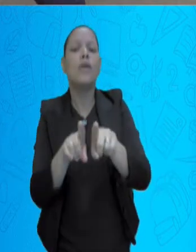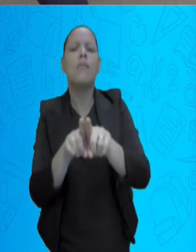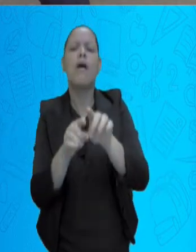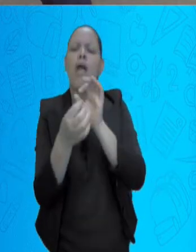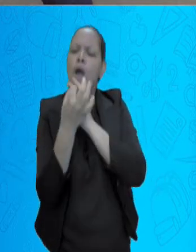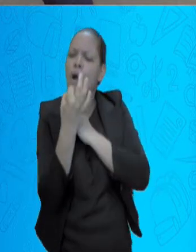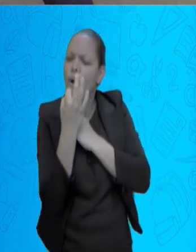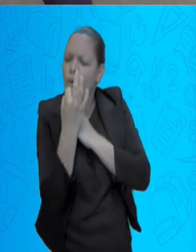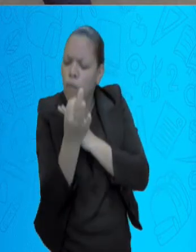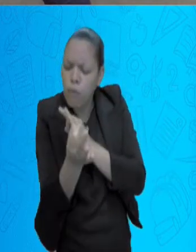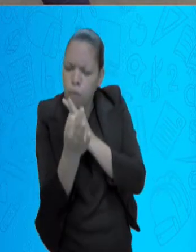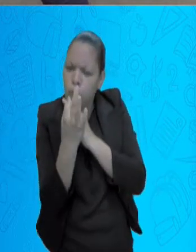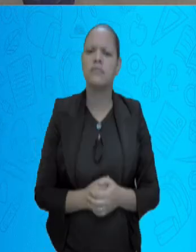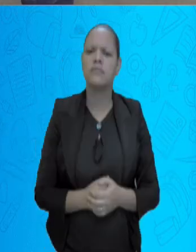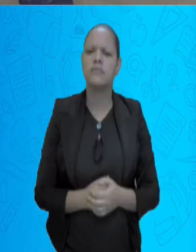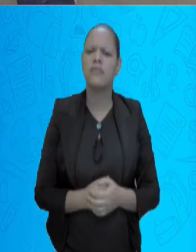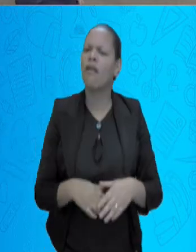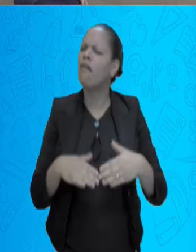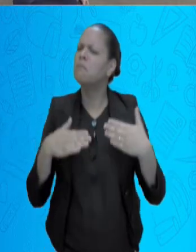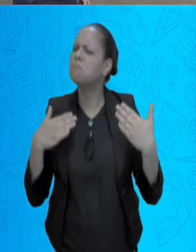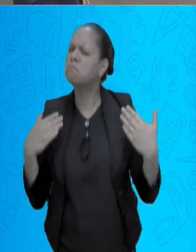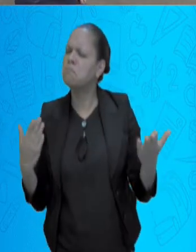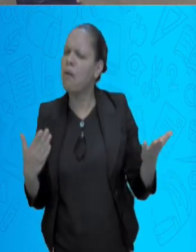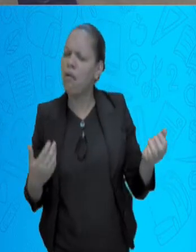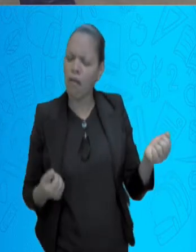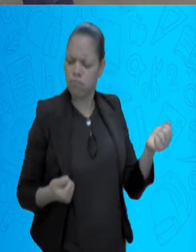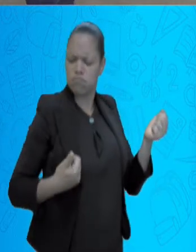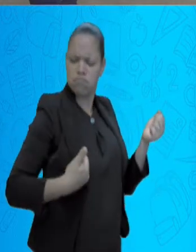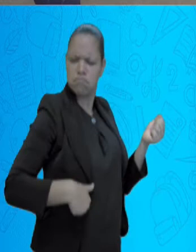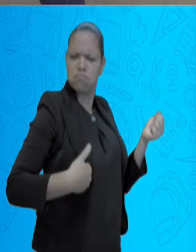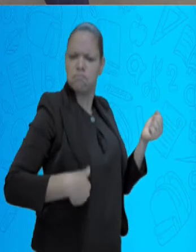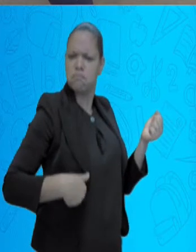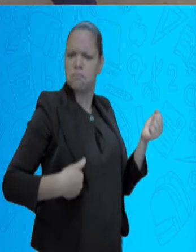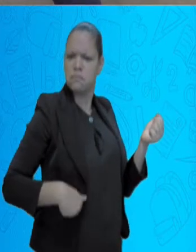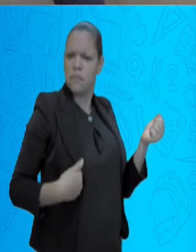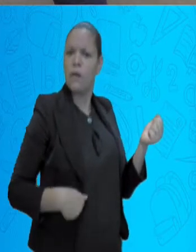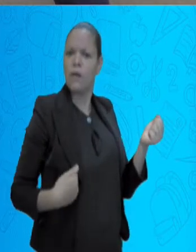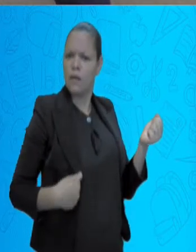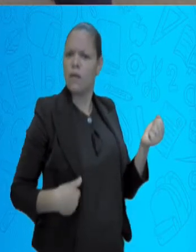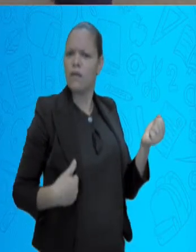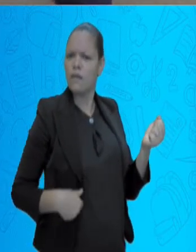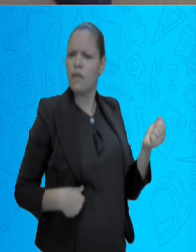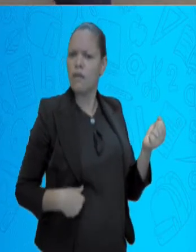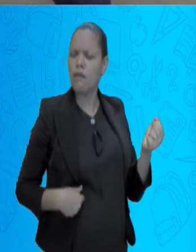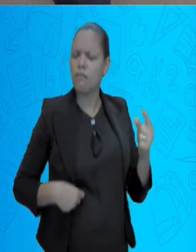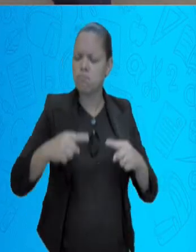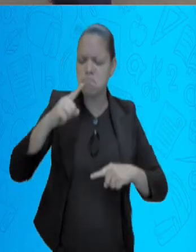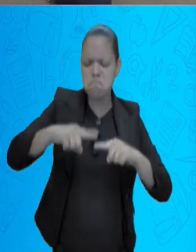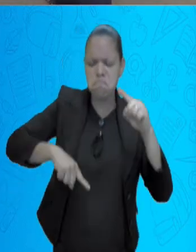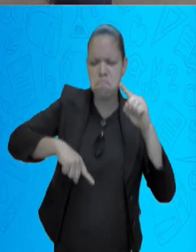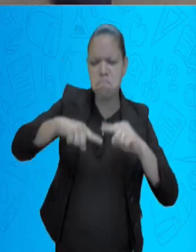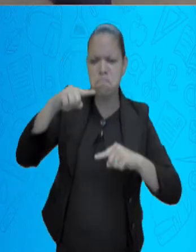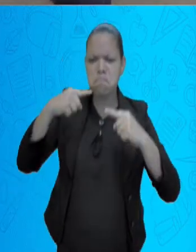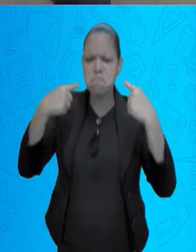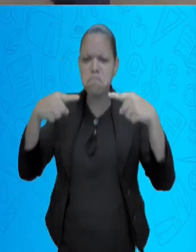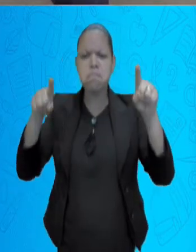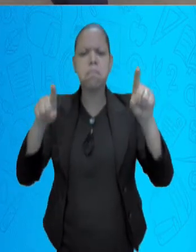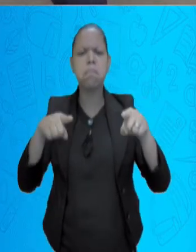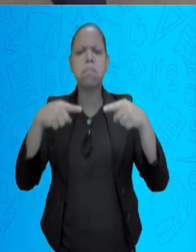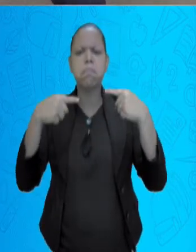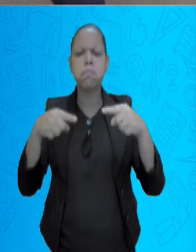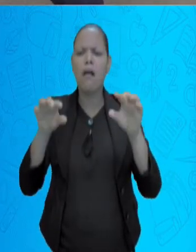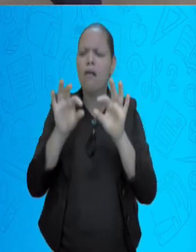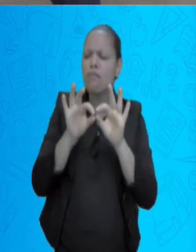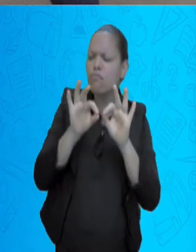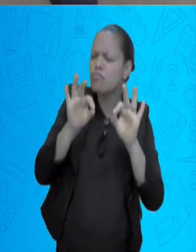começar pelo cavaquinho. Será que o cavaquinho é um instrumento de corda, de